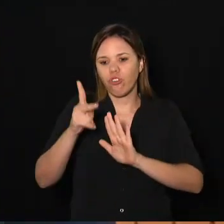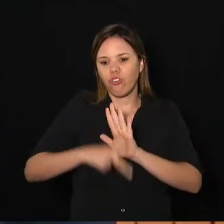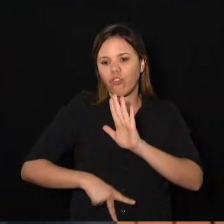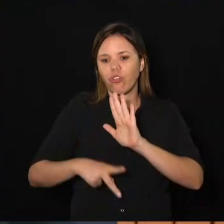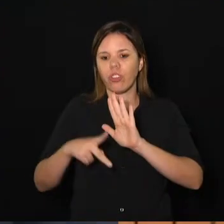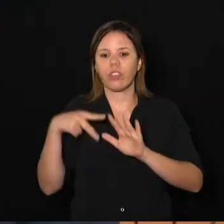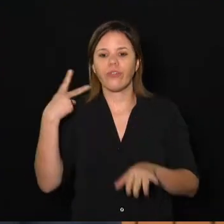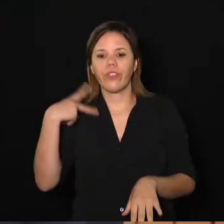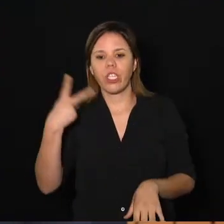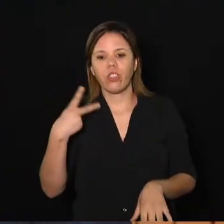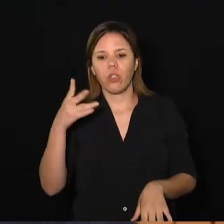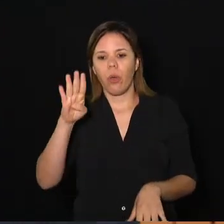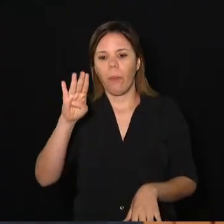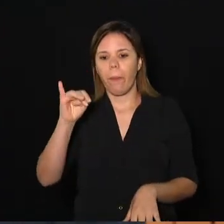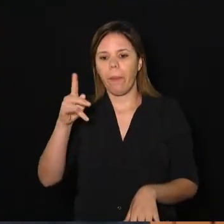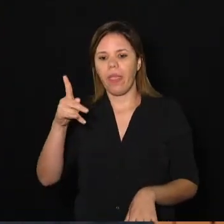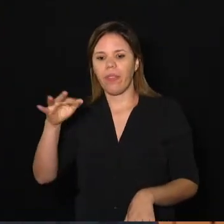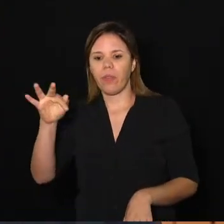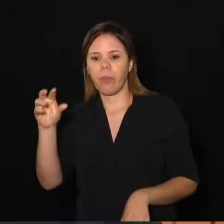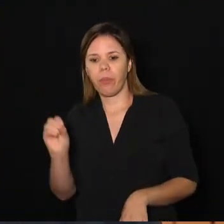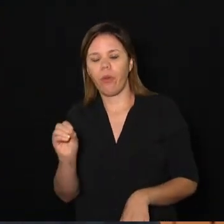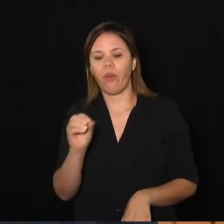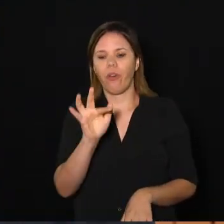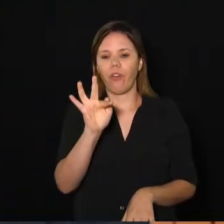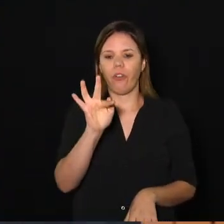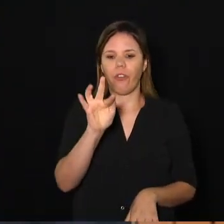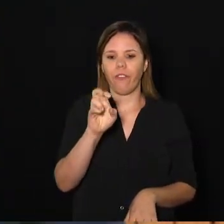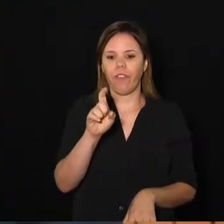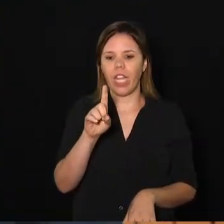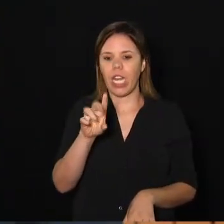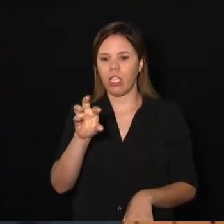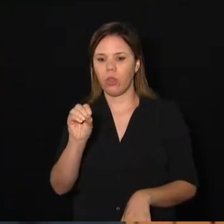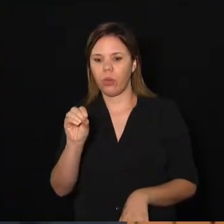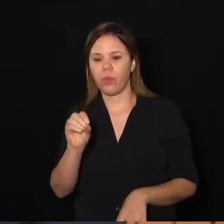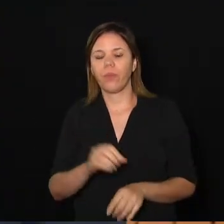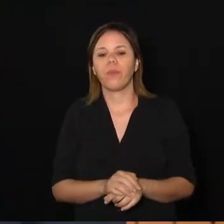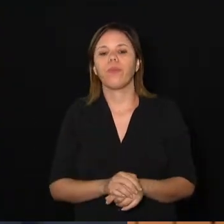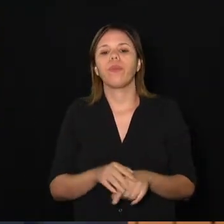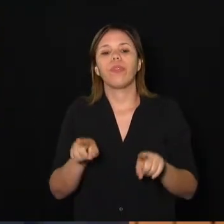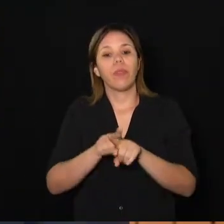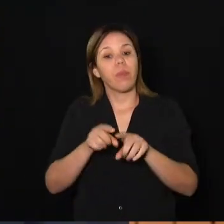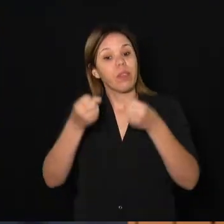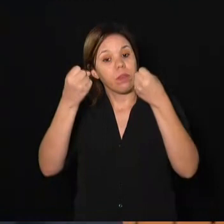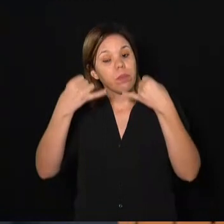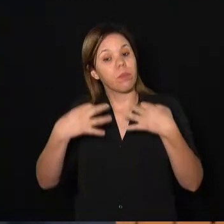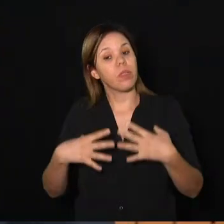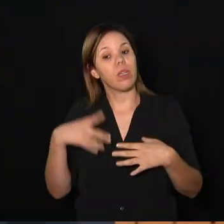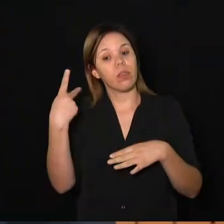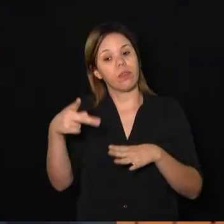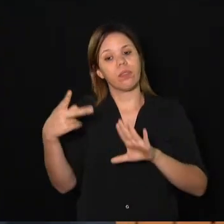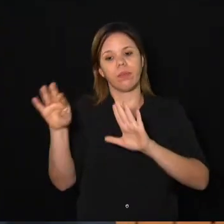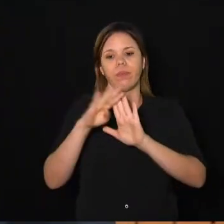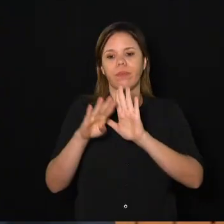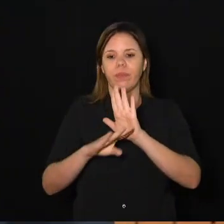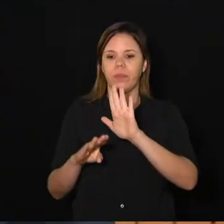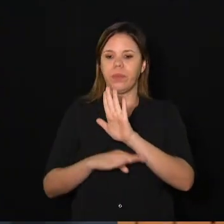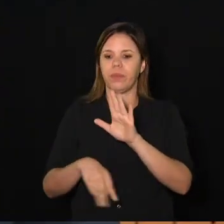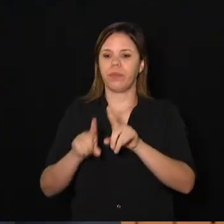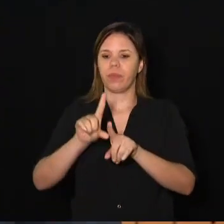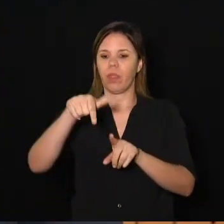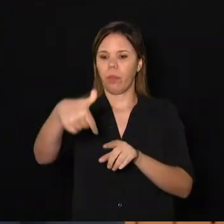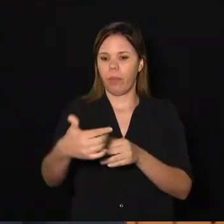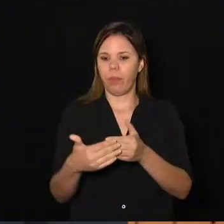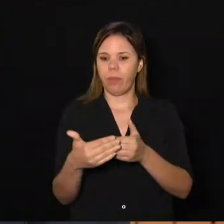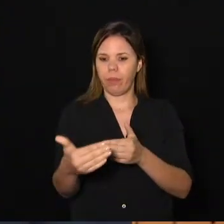Bispo Fernando Mendes para que possa fazer uma explanação do seu projeto em seguida